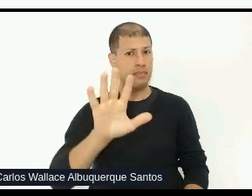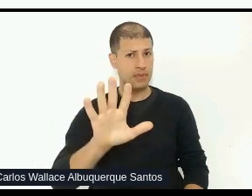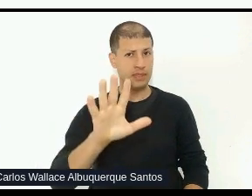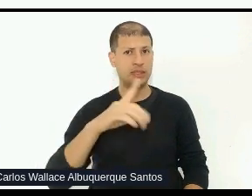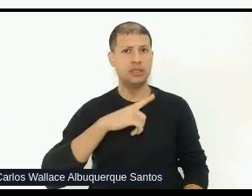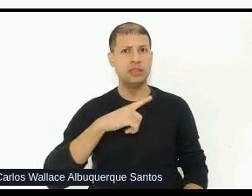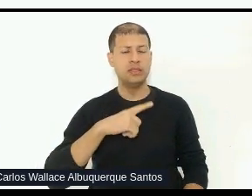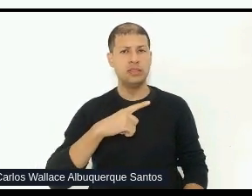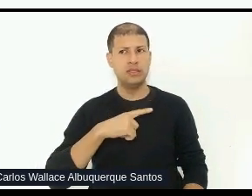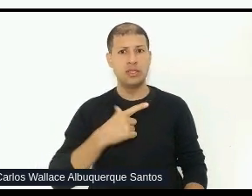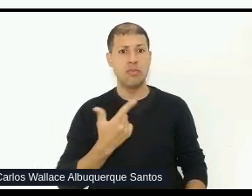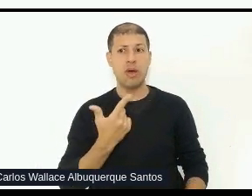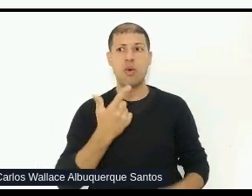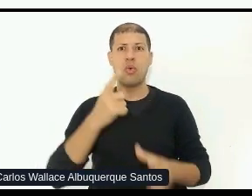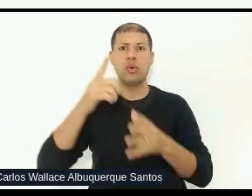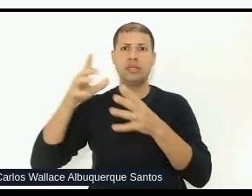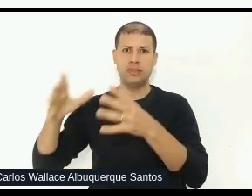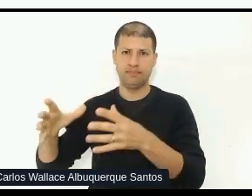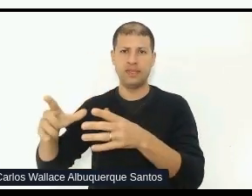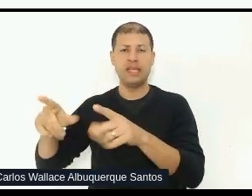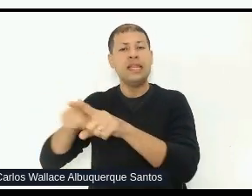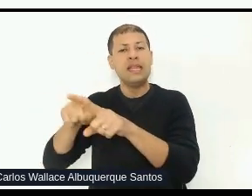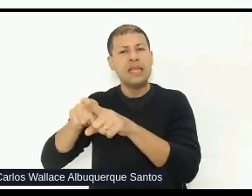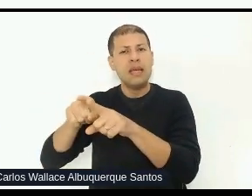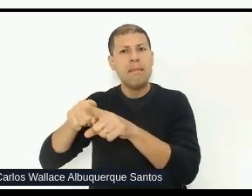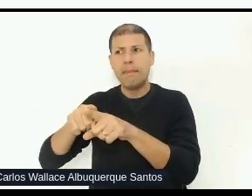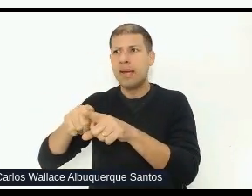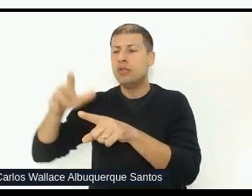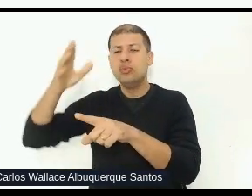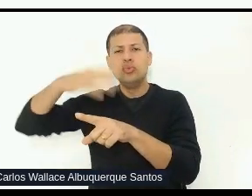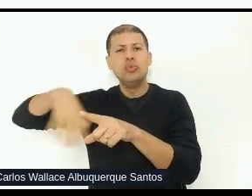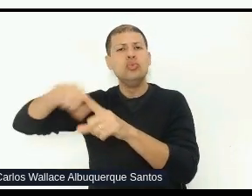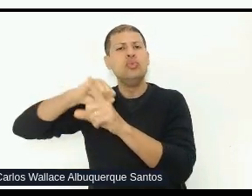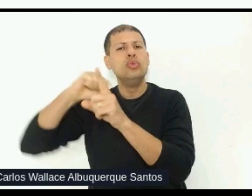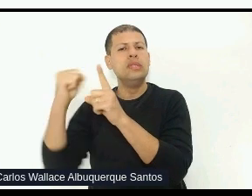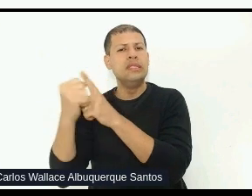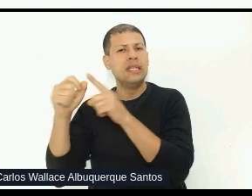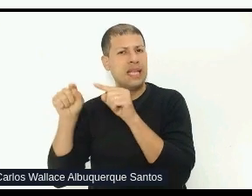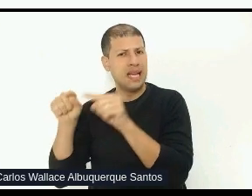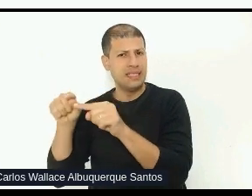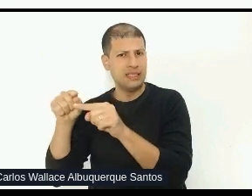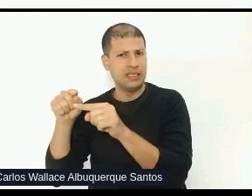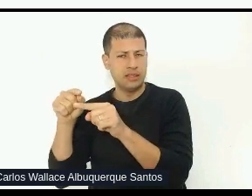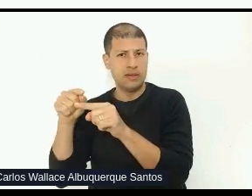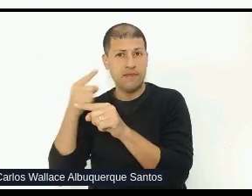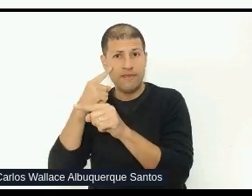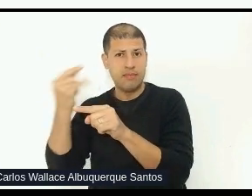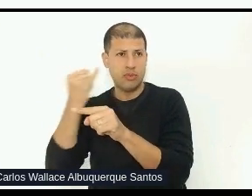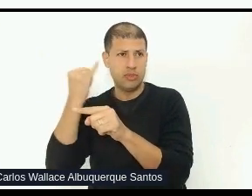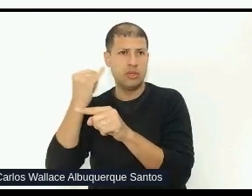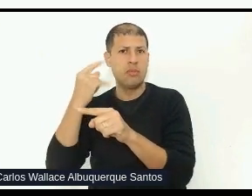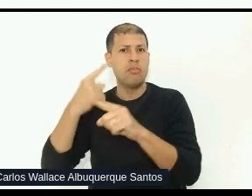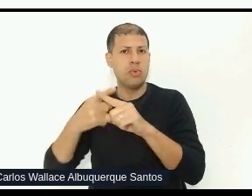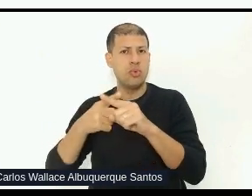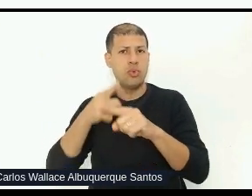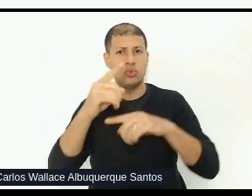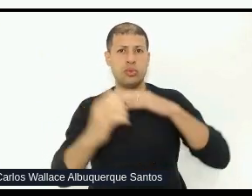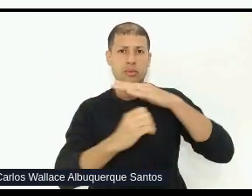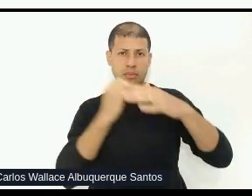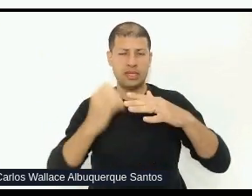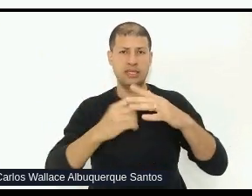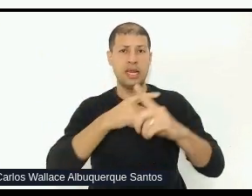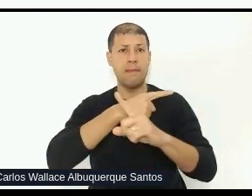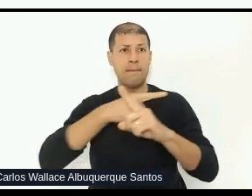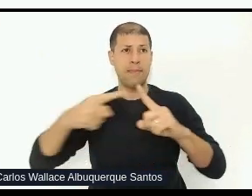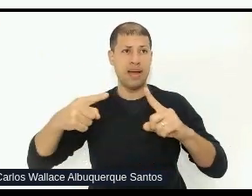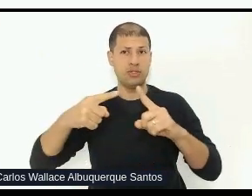que também é formativa para a sociedade como um todo, tá? Porque a sua organização, ela é parte de um sonho maior, que é a